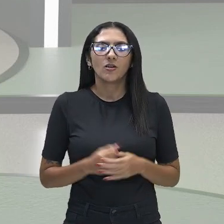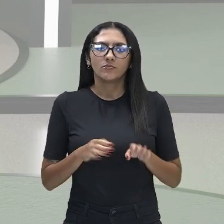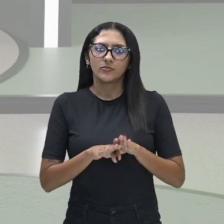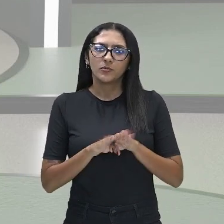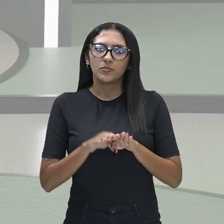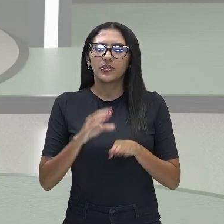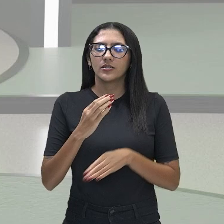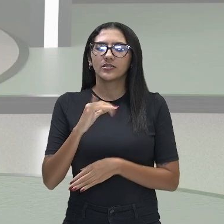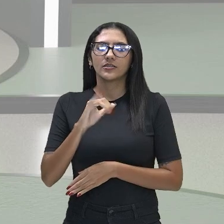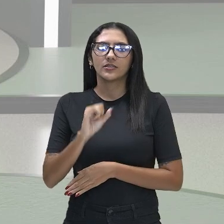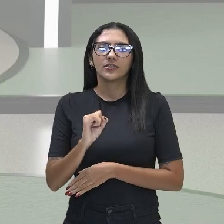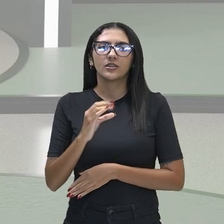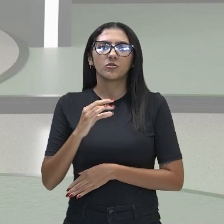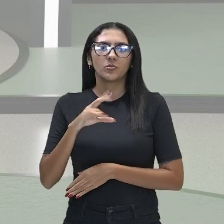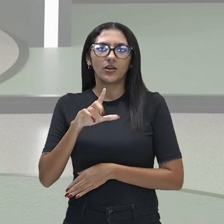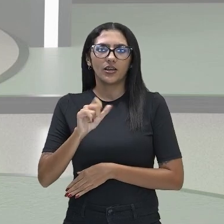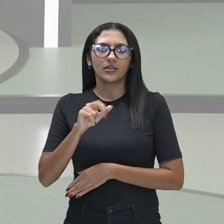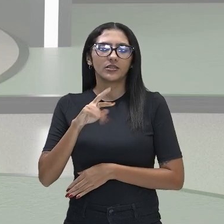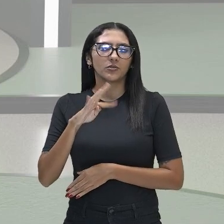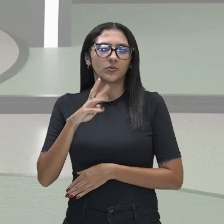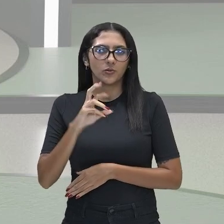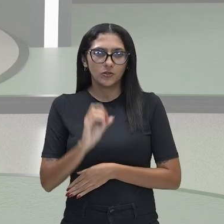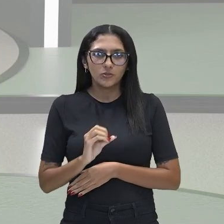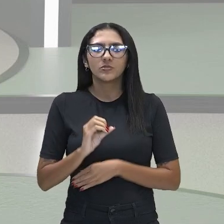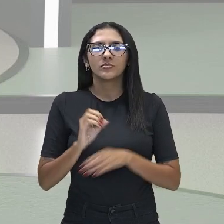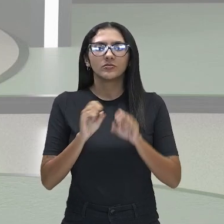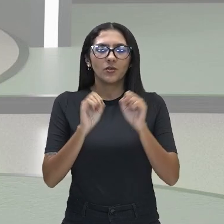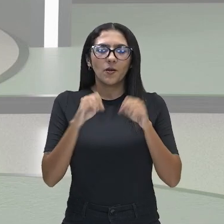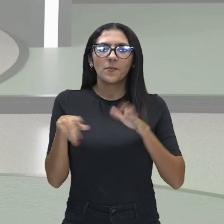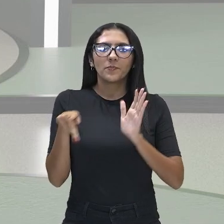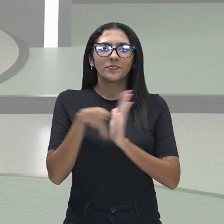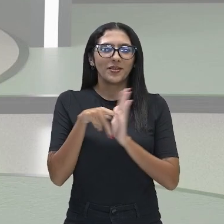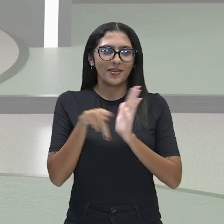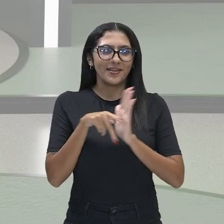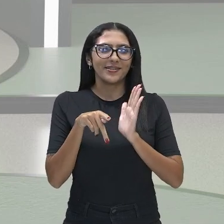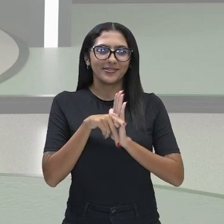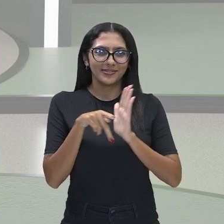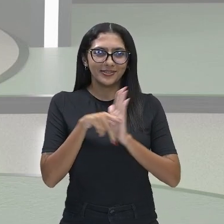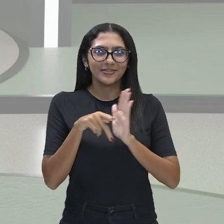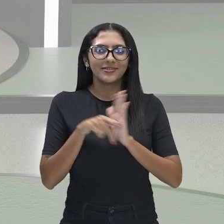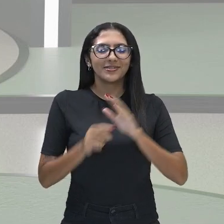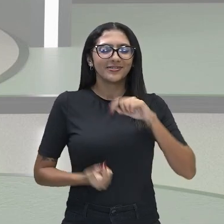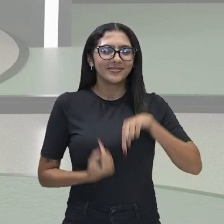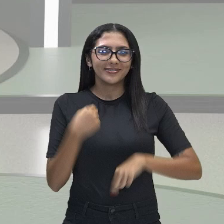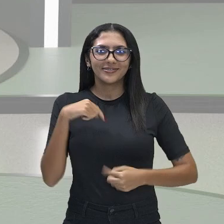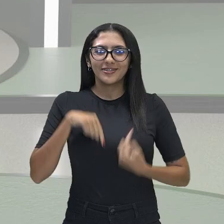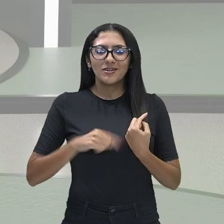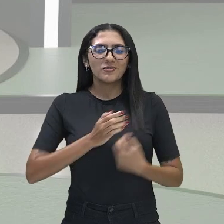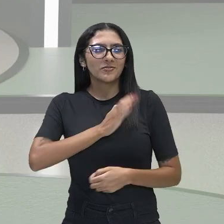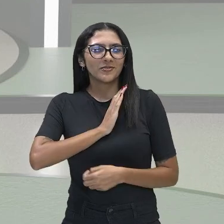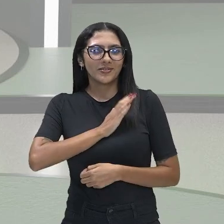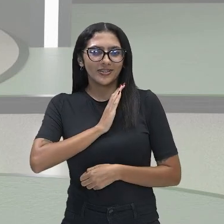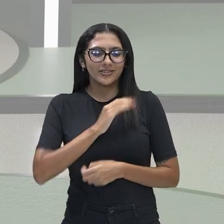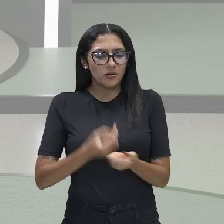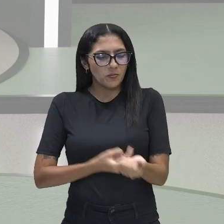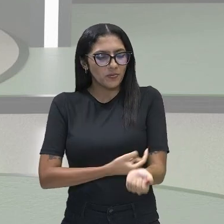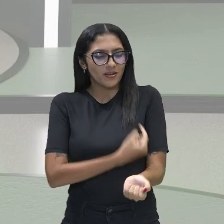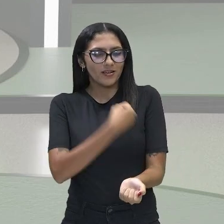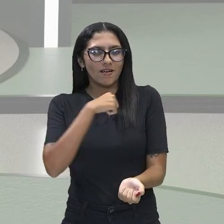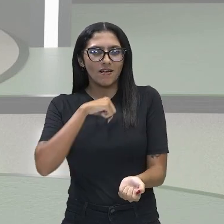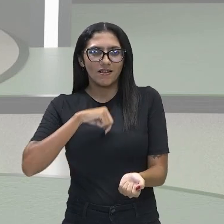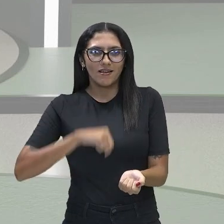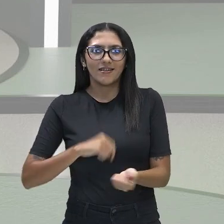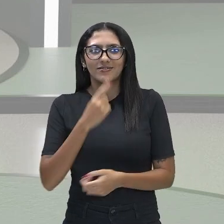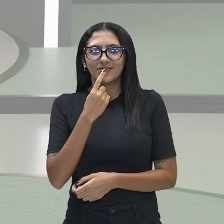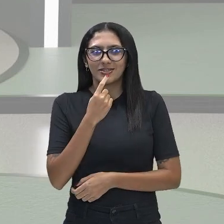circulatório, ou seja, aquele que está responsável pela circulação do nosso sangue, de